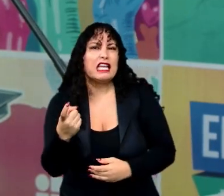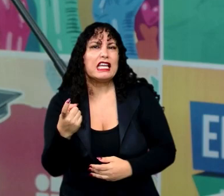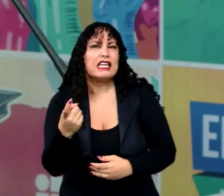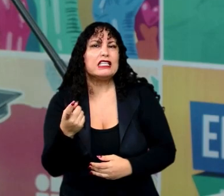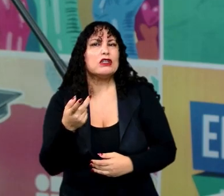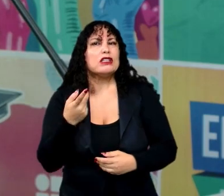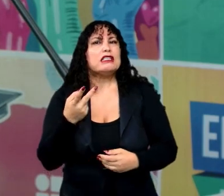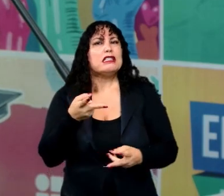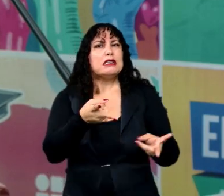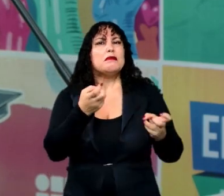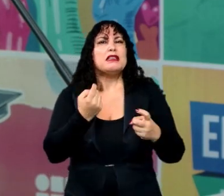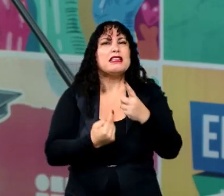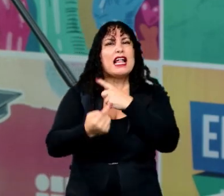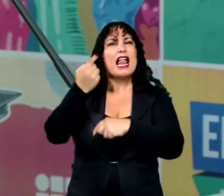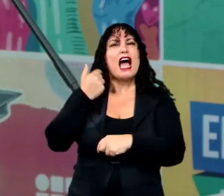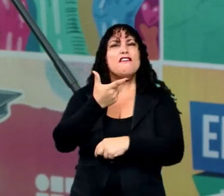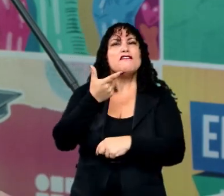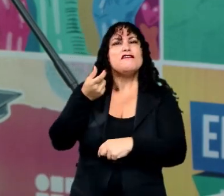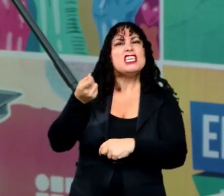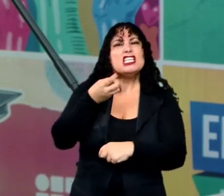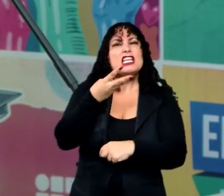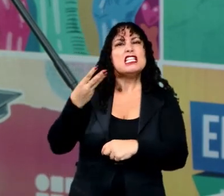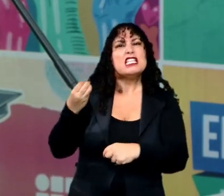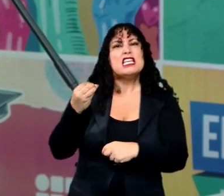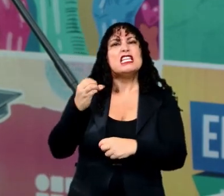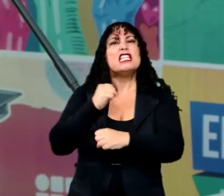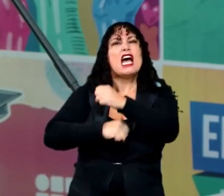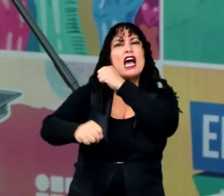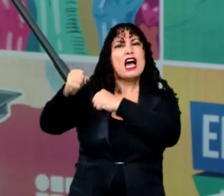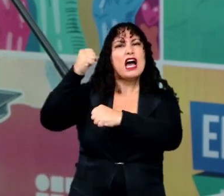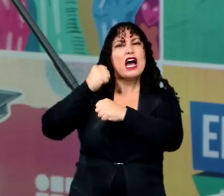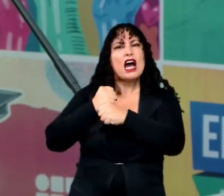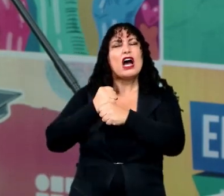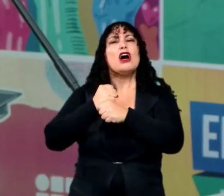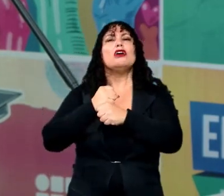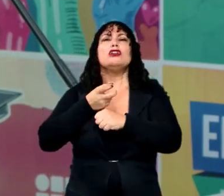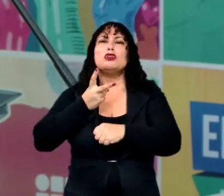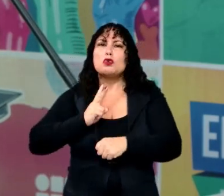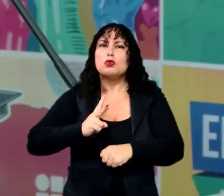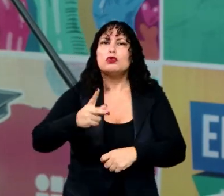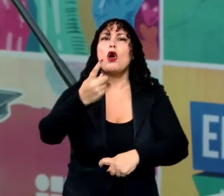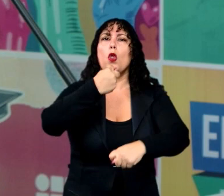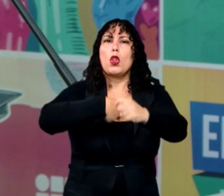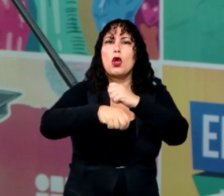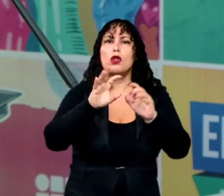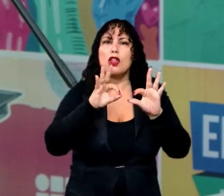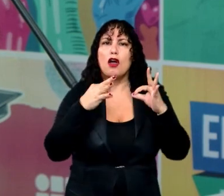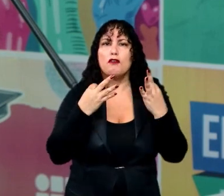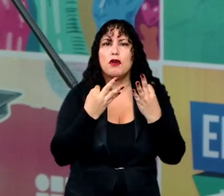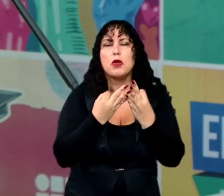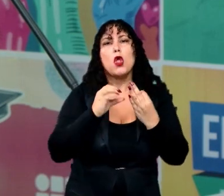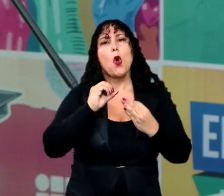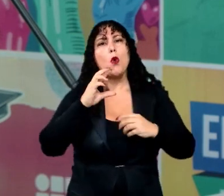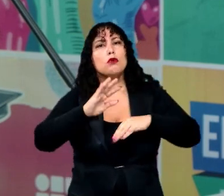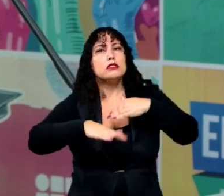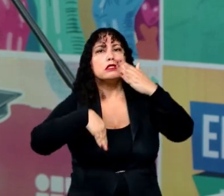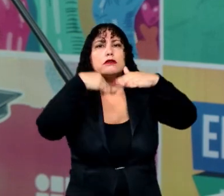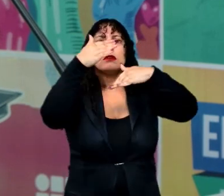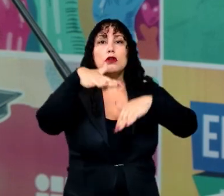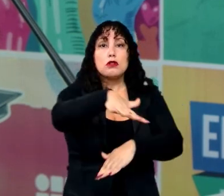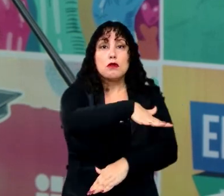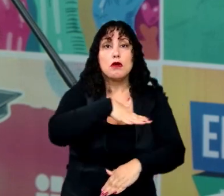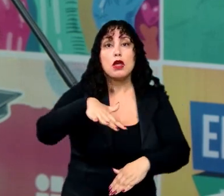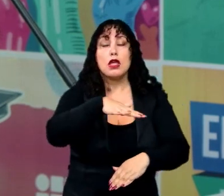gente via 20 até 30 anos atrás né em seguir nos negócios da família ou em se desenvolver nesse meio